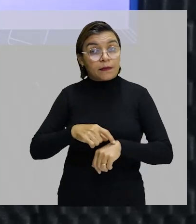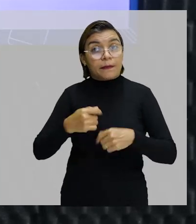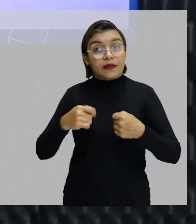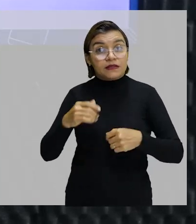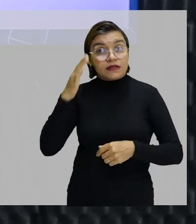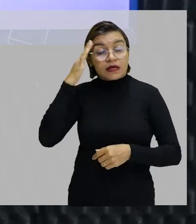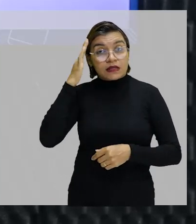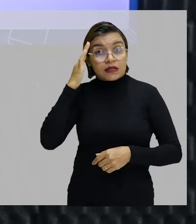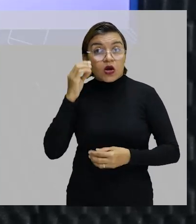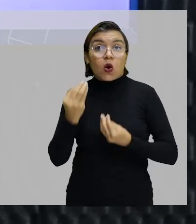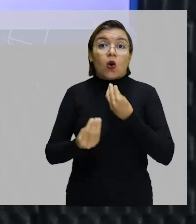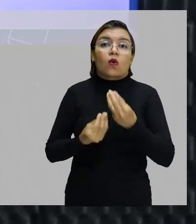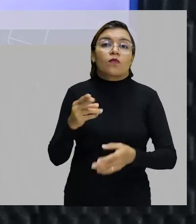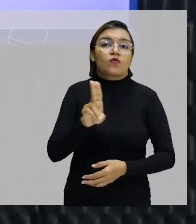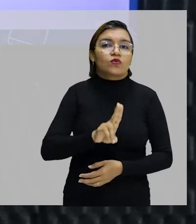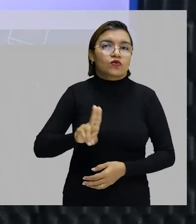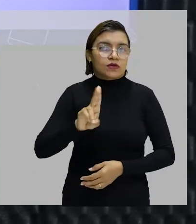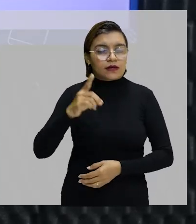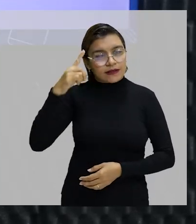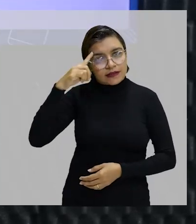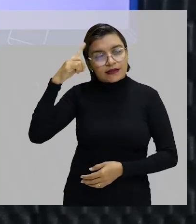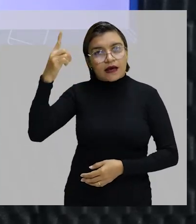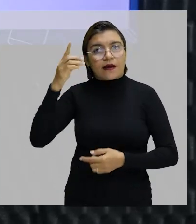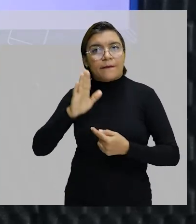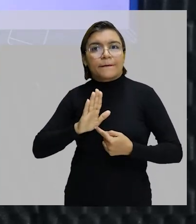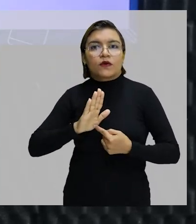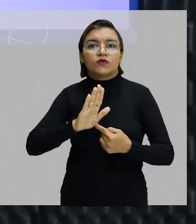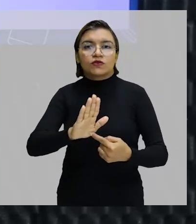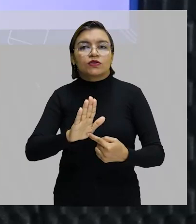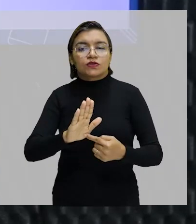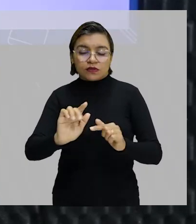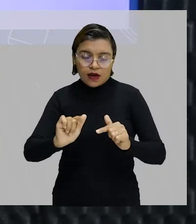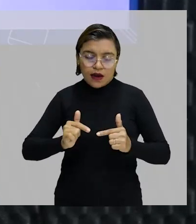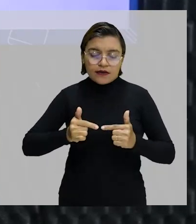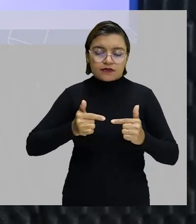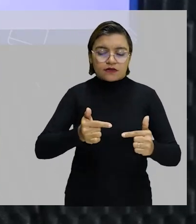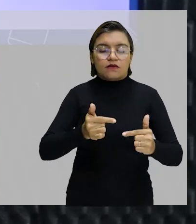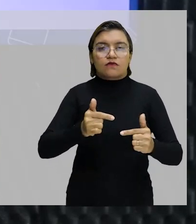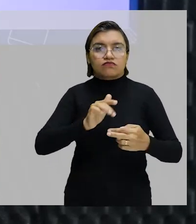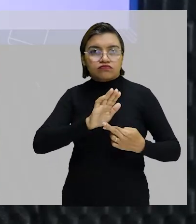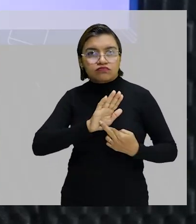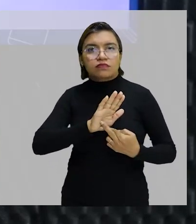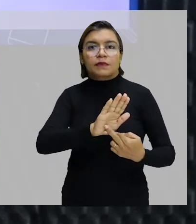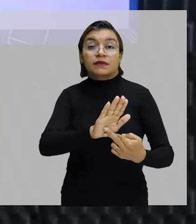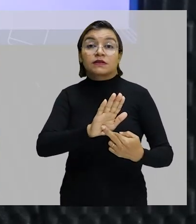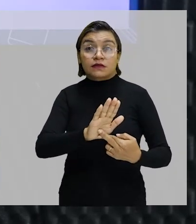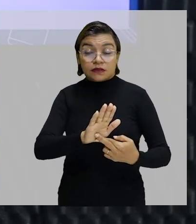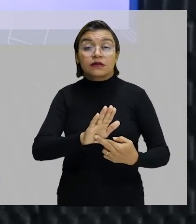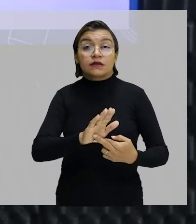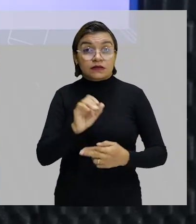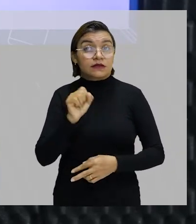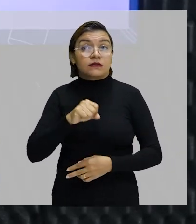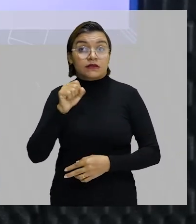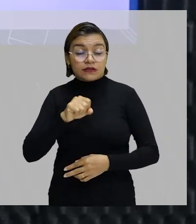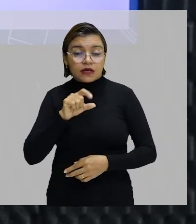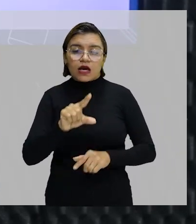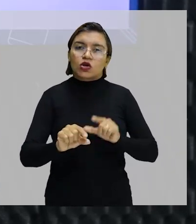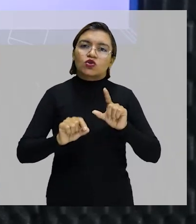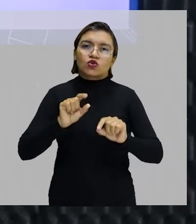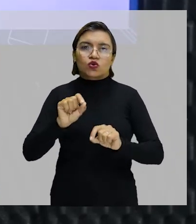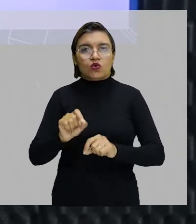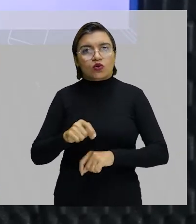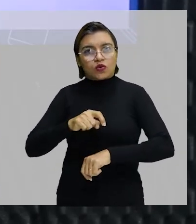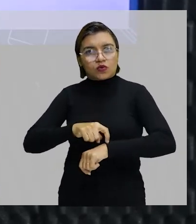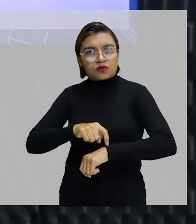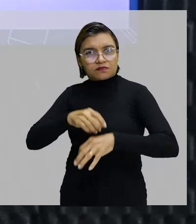considerar o uso. Que ideia que eu quero transmitir, que ação que eu quero representar, para aí sim eu conseguir escolher qual o tempo